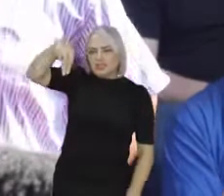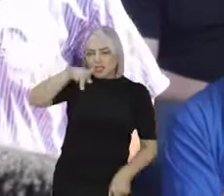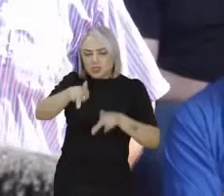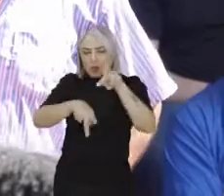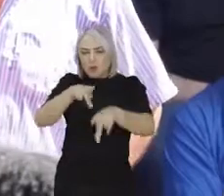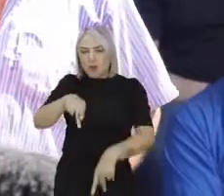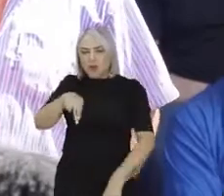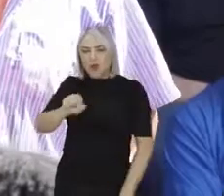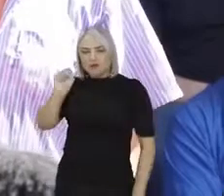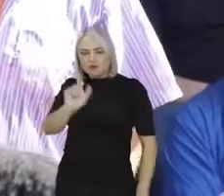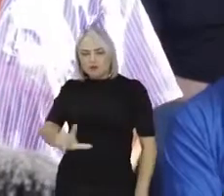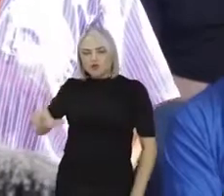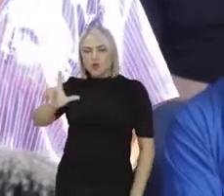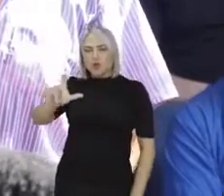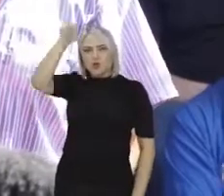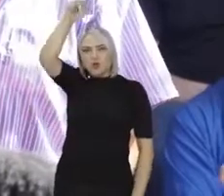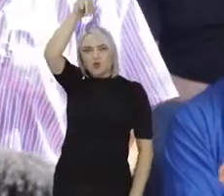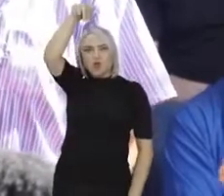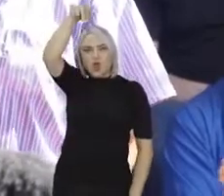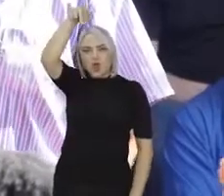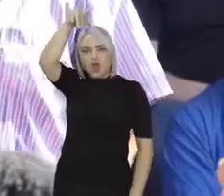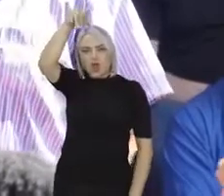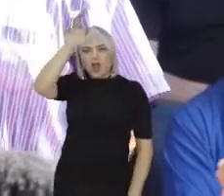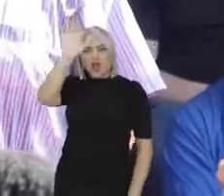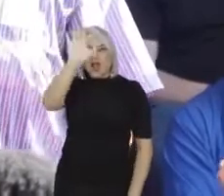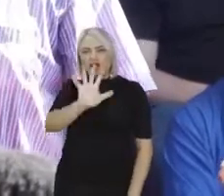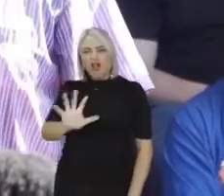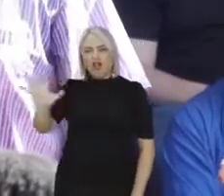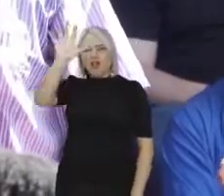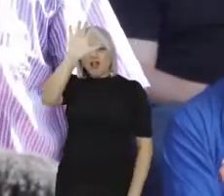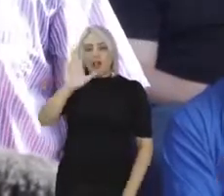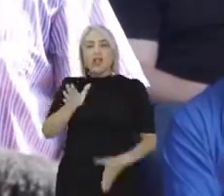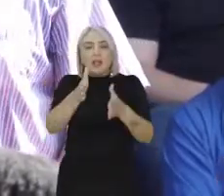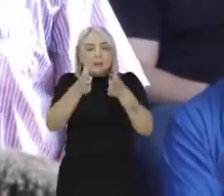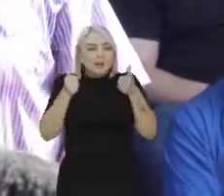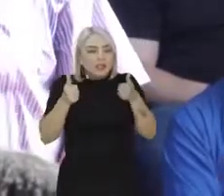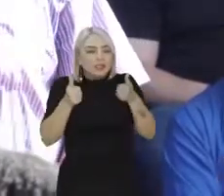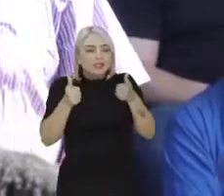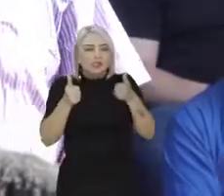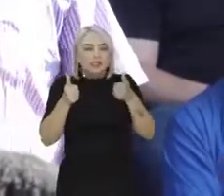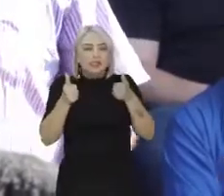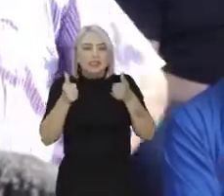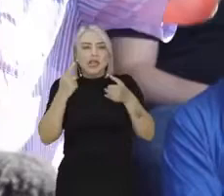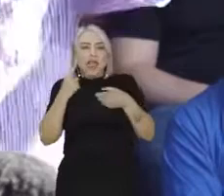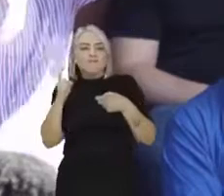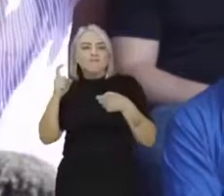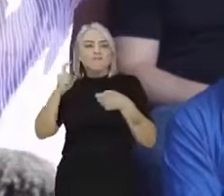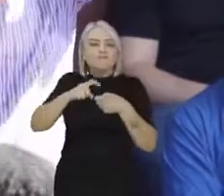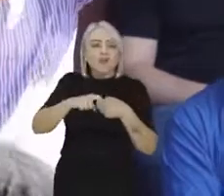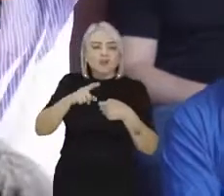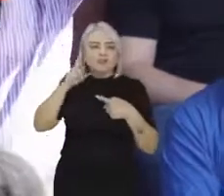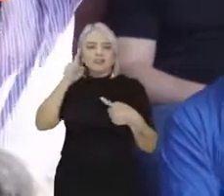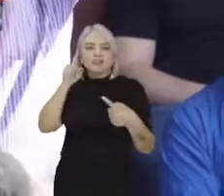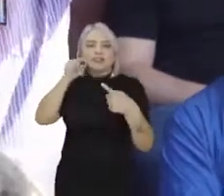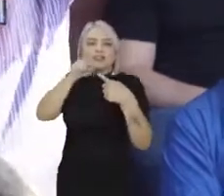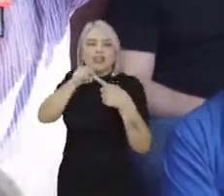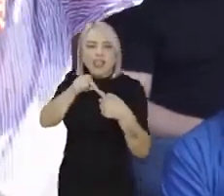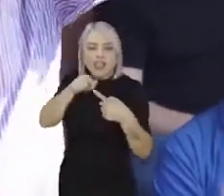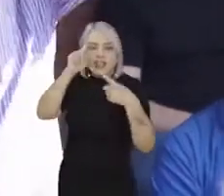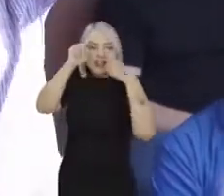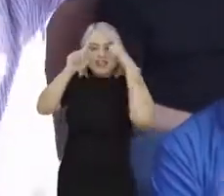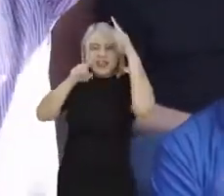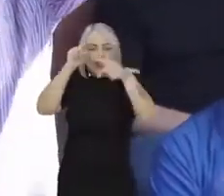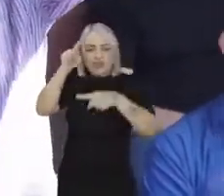Do oeste, que está pedindo a volta dessa ideia. É esse povo que está aqui, que a maioria